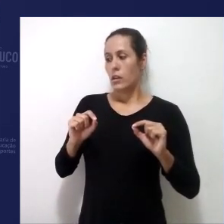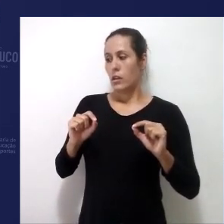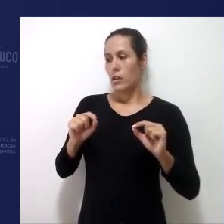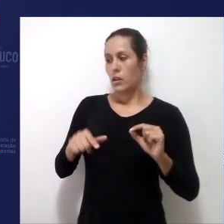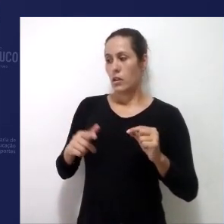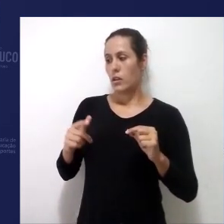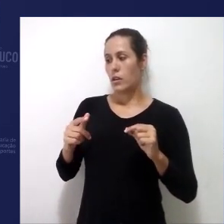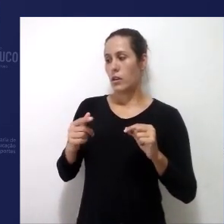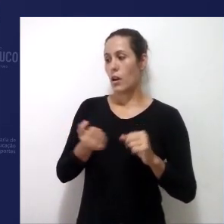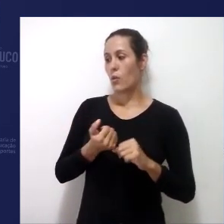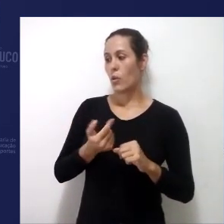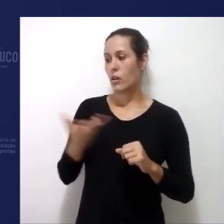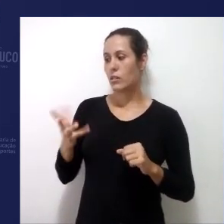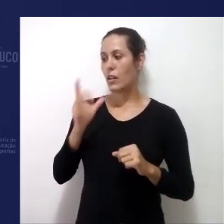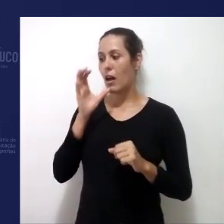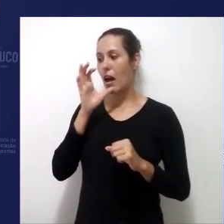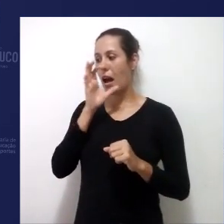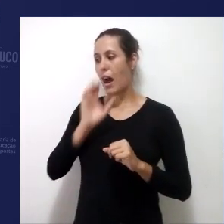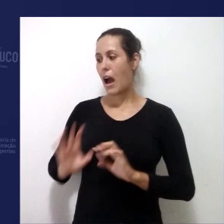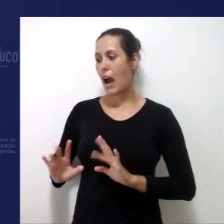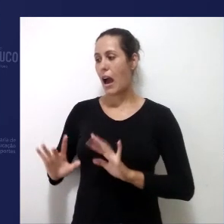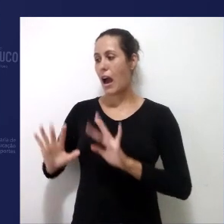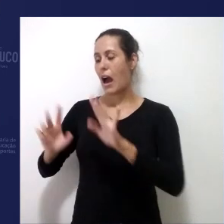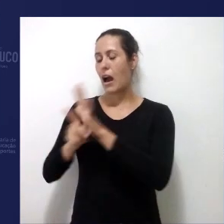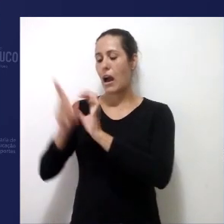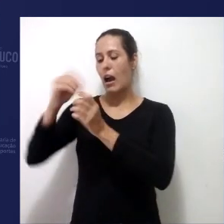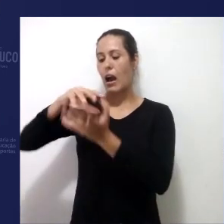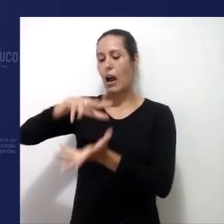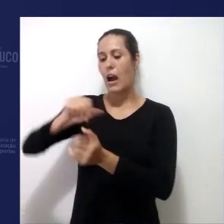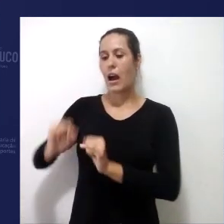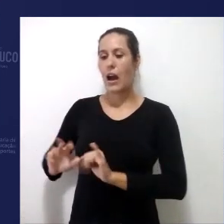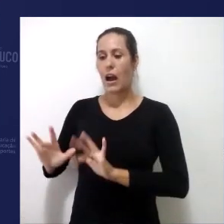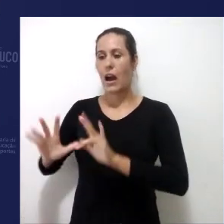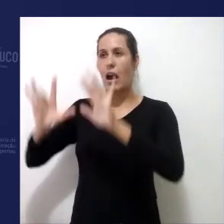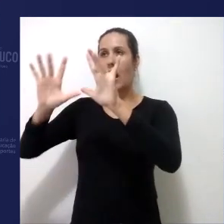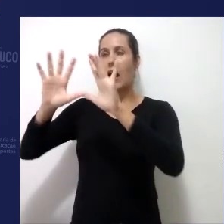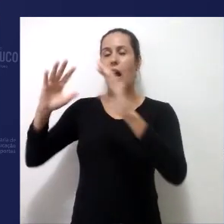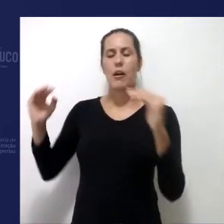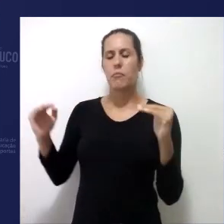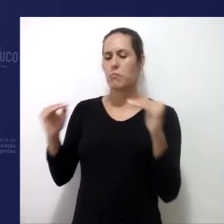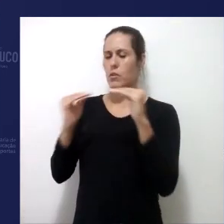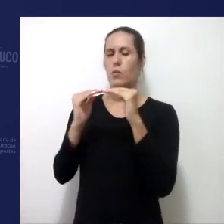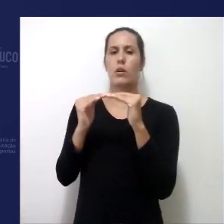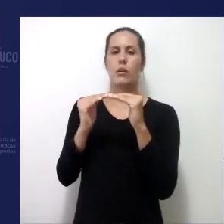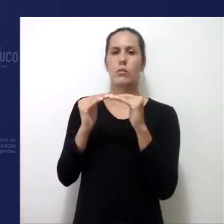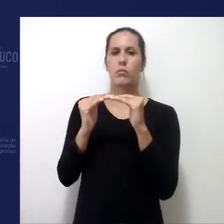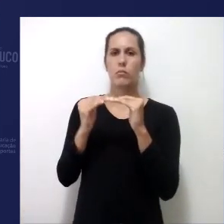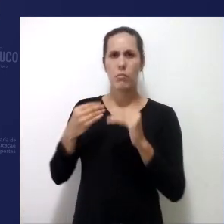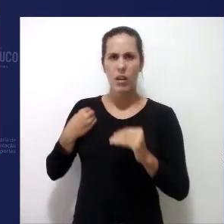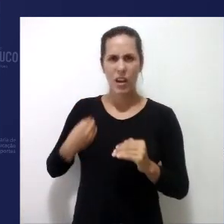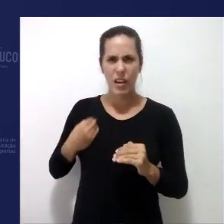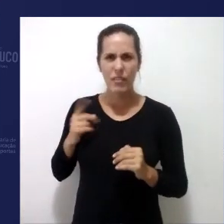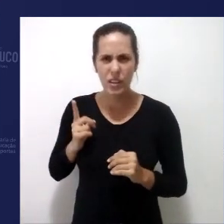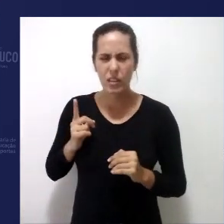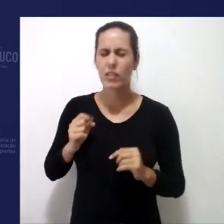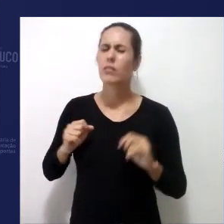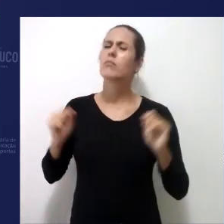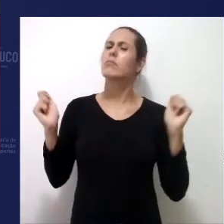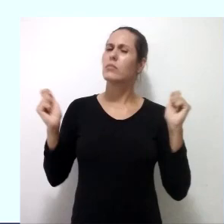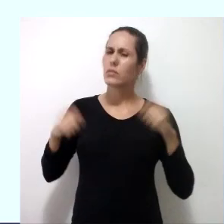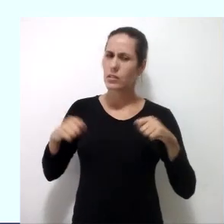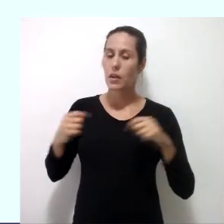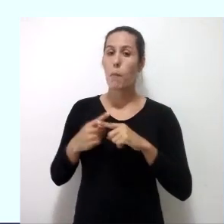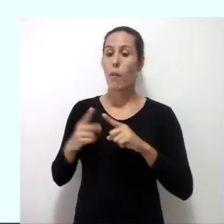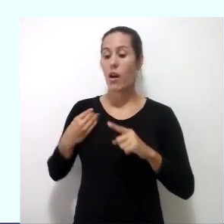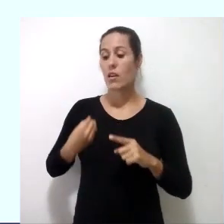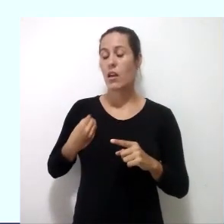ela vai ser igual à quantidade de vapor de água na atmosfera. Quer dizer que existe água na nossa atmosfera? Sim,